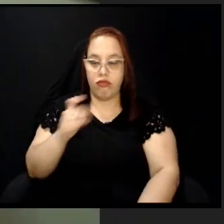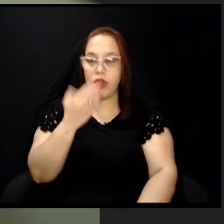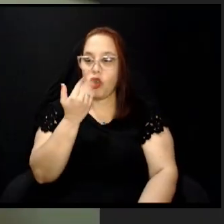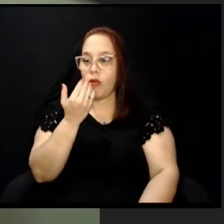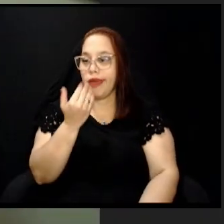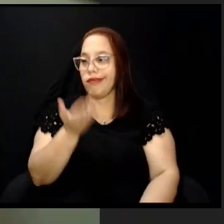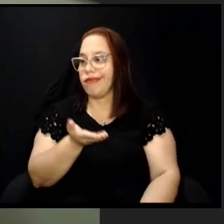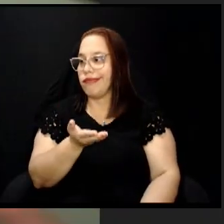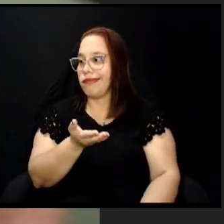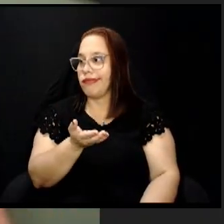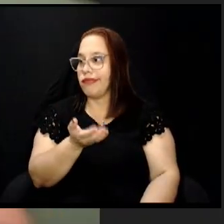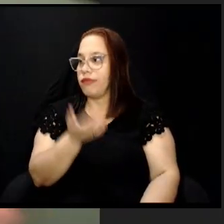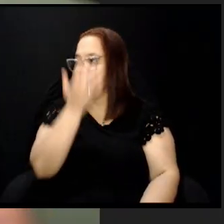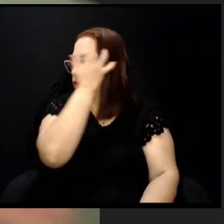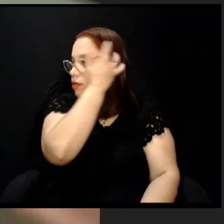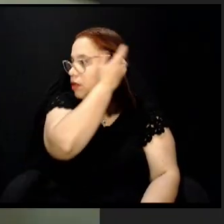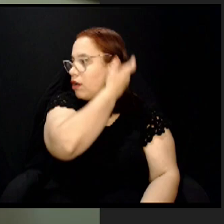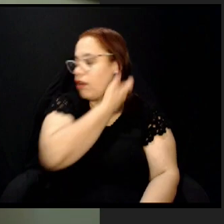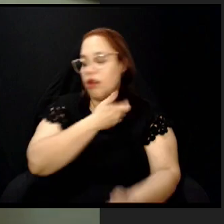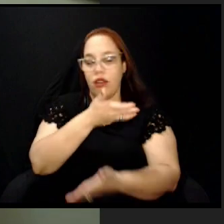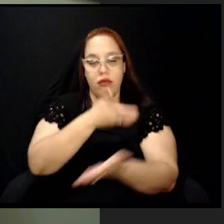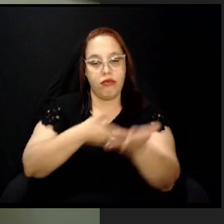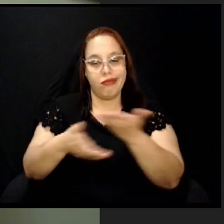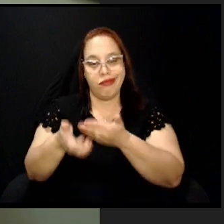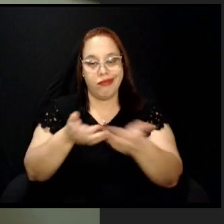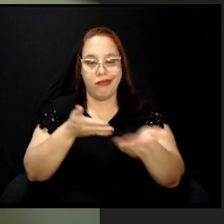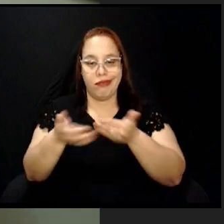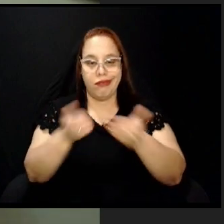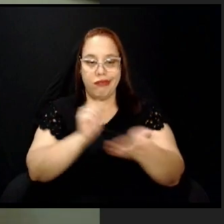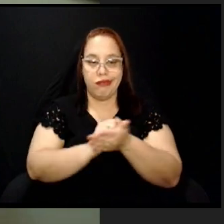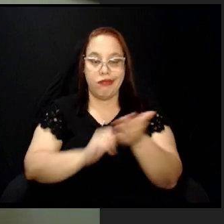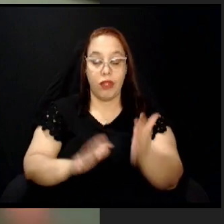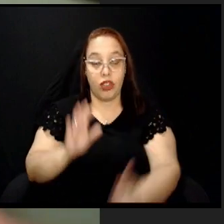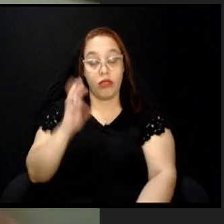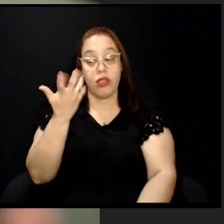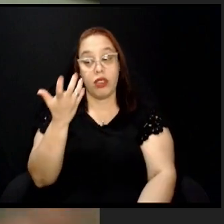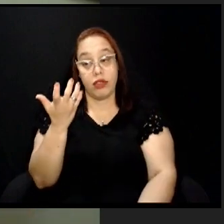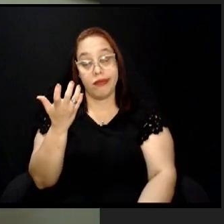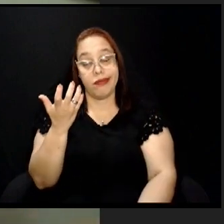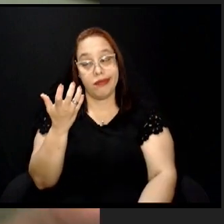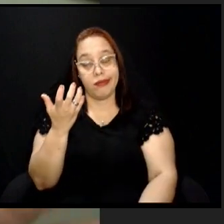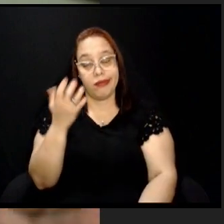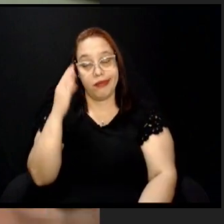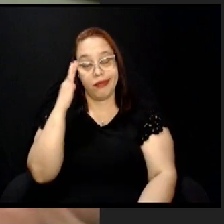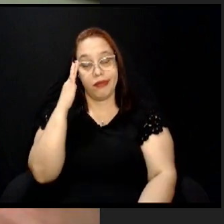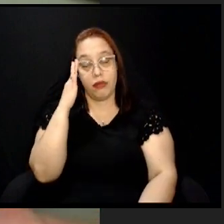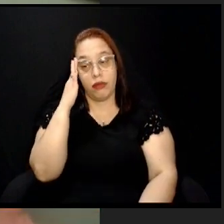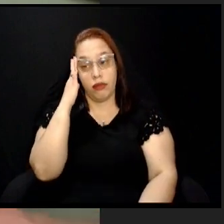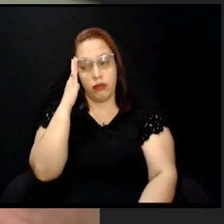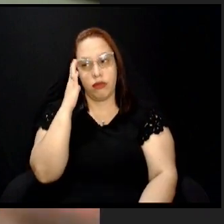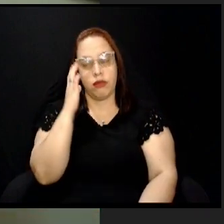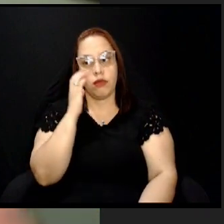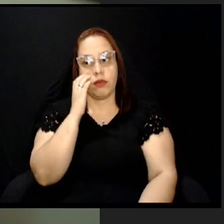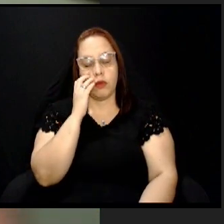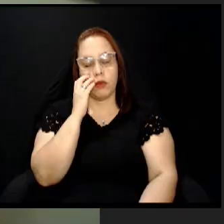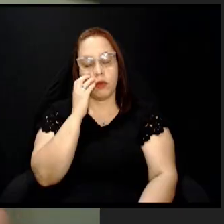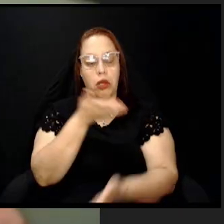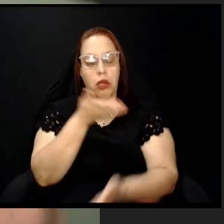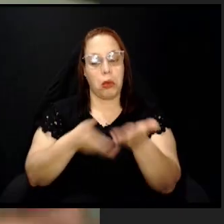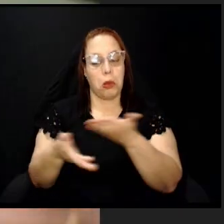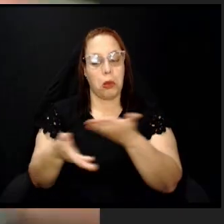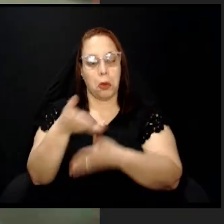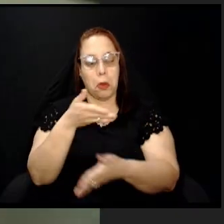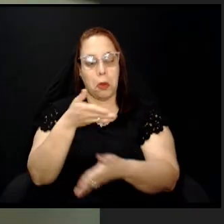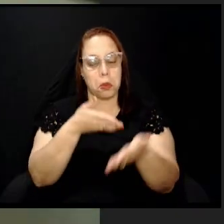alimentar. E aí, essa competição com a atividade pesqueira pode levar a isso. Mas, assim, a interação